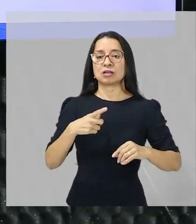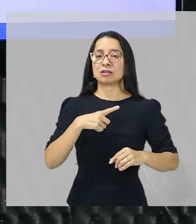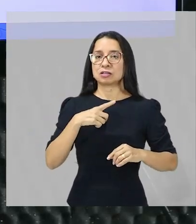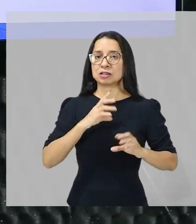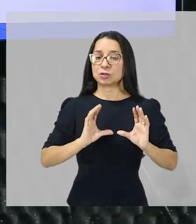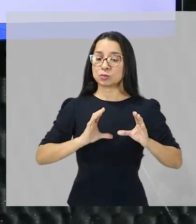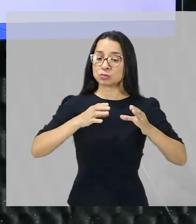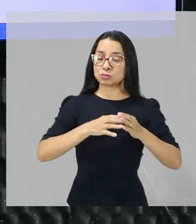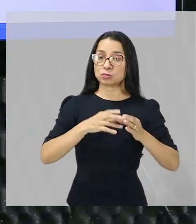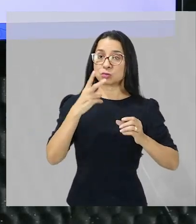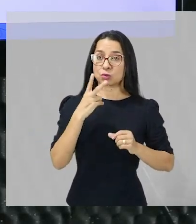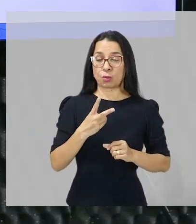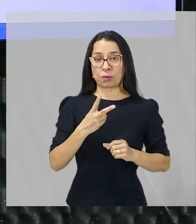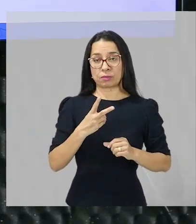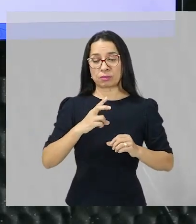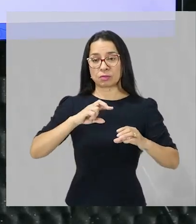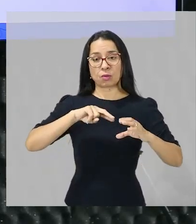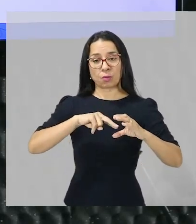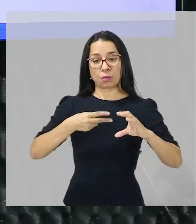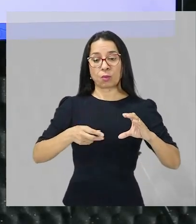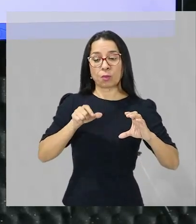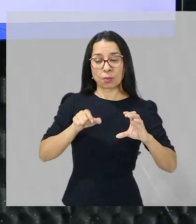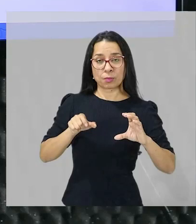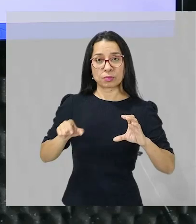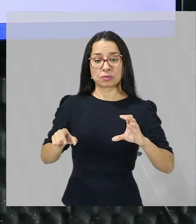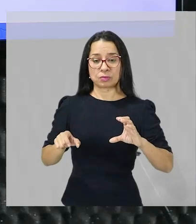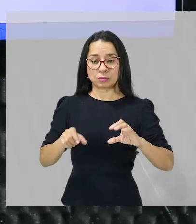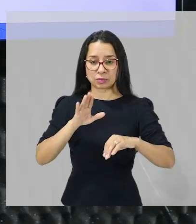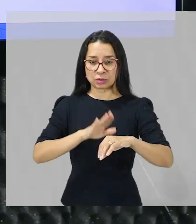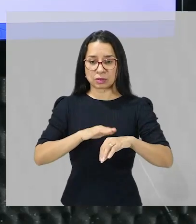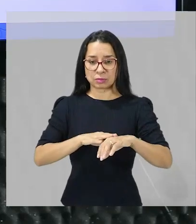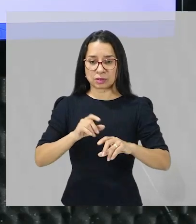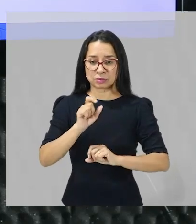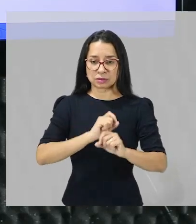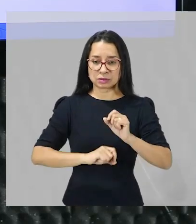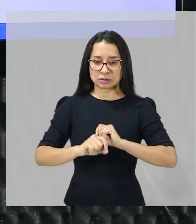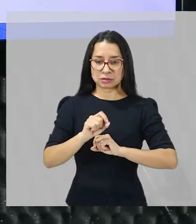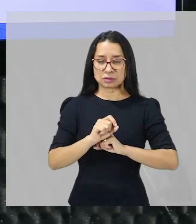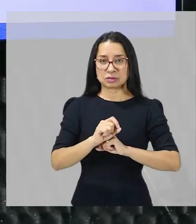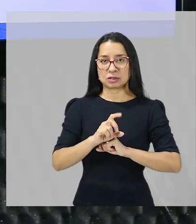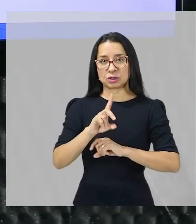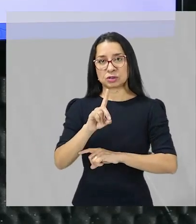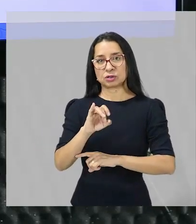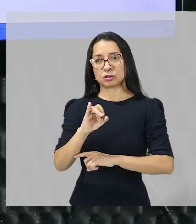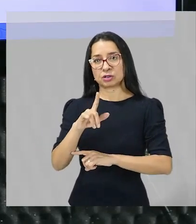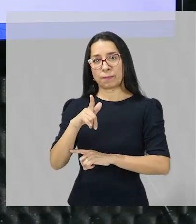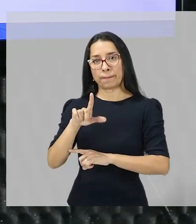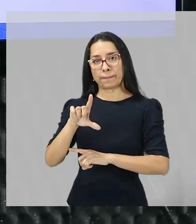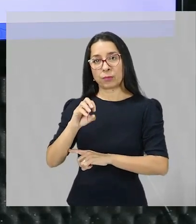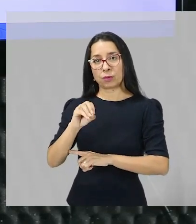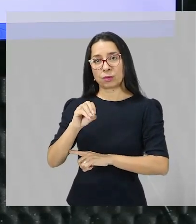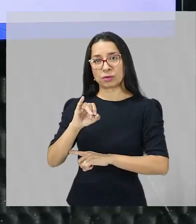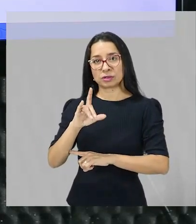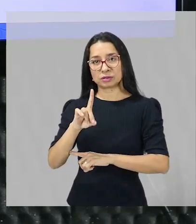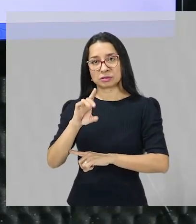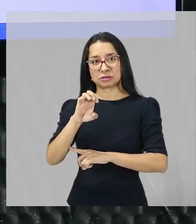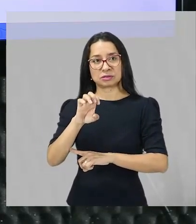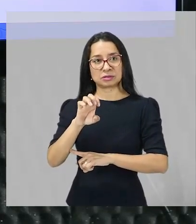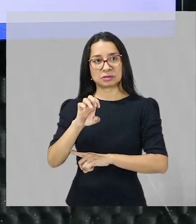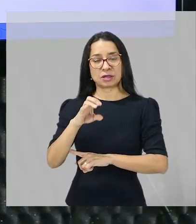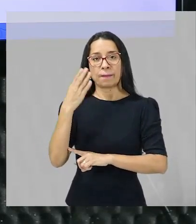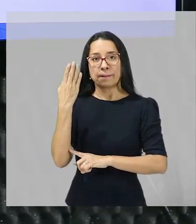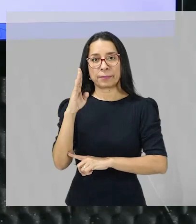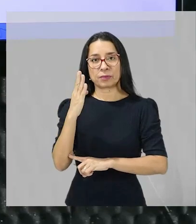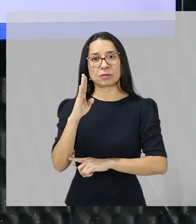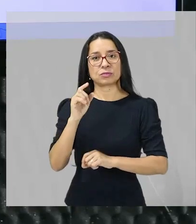conjuntos cromossômicos, ou seja, ela é chamada de célula diploide. Diploide, em